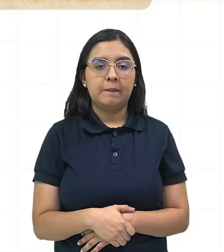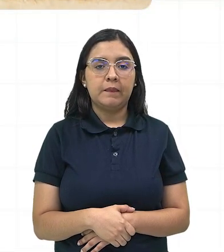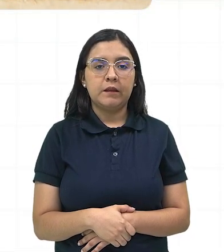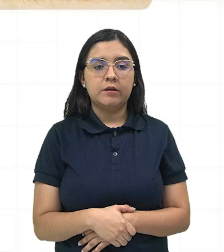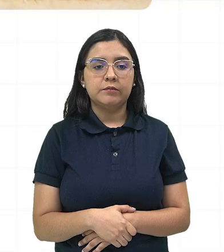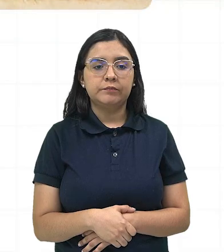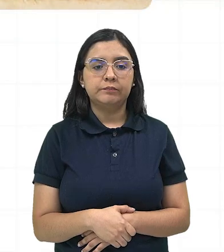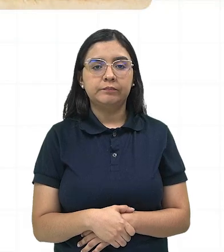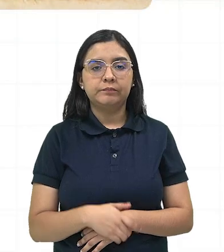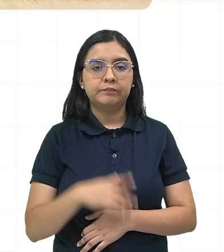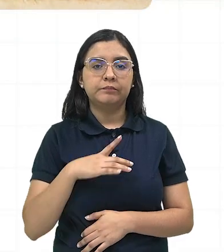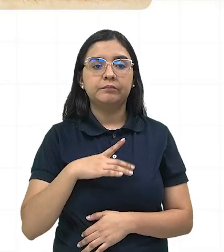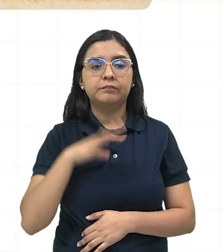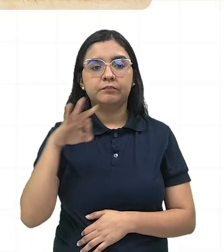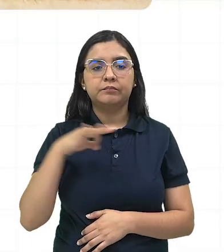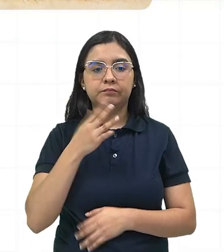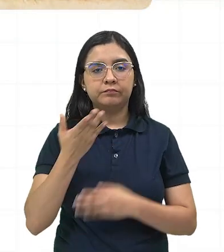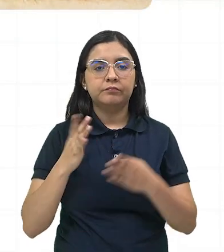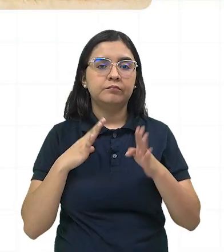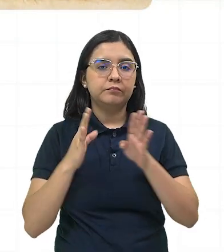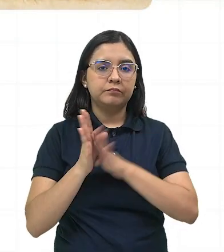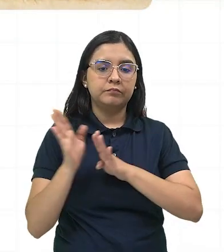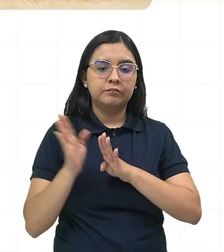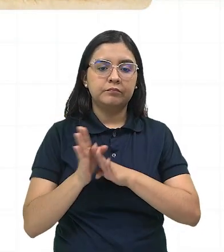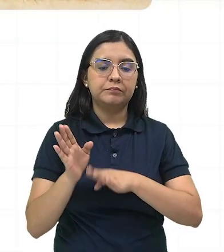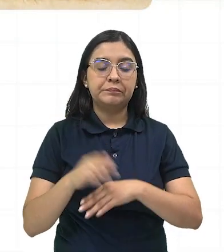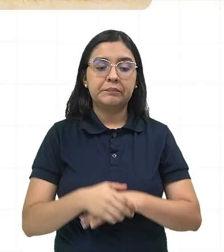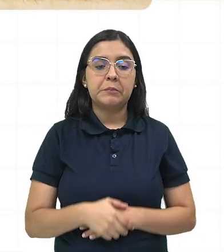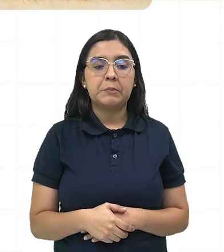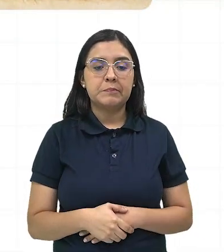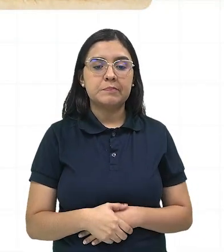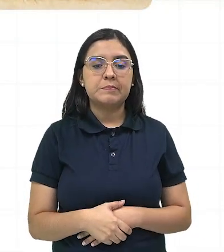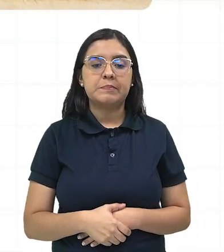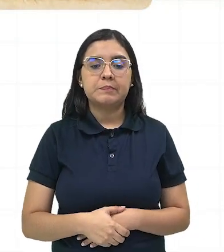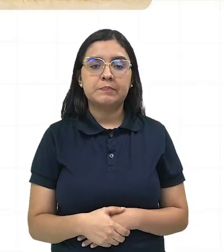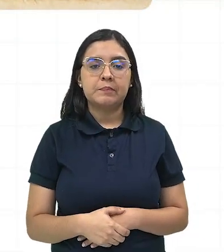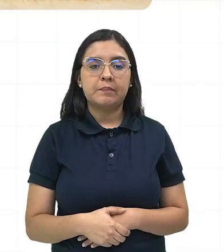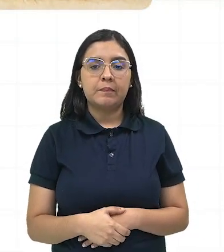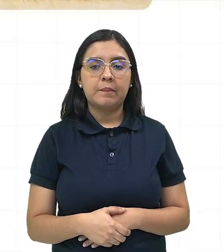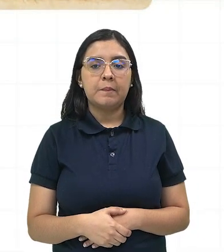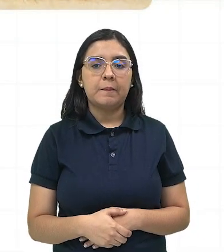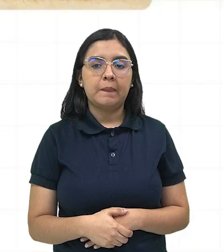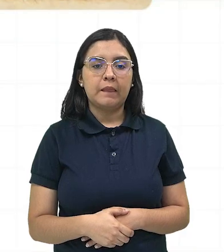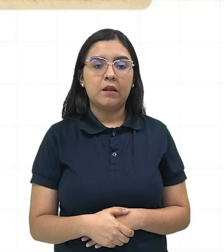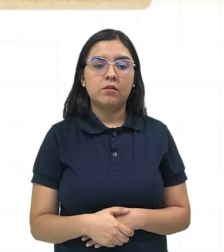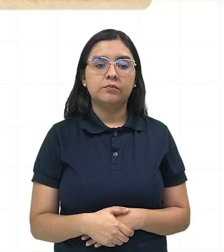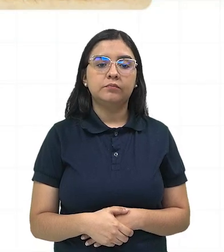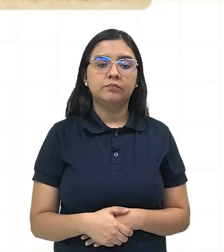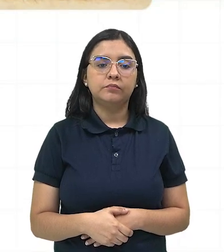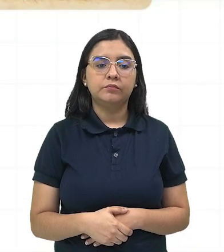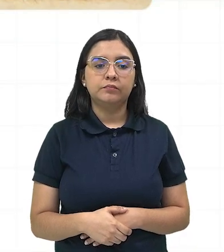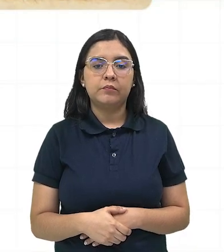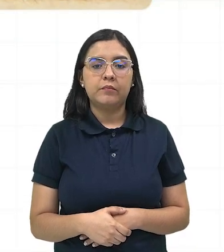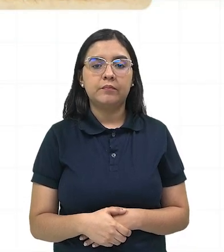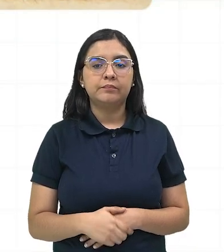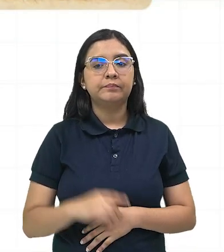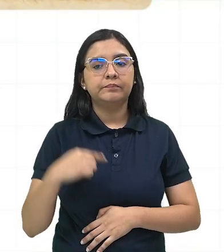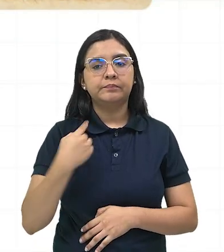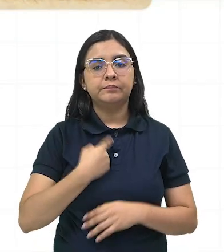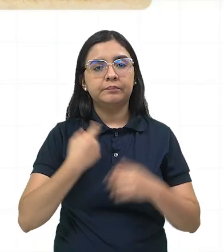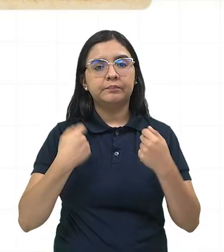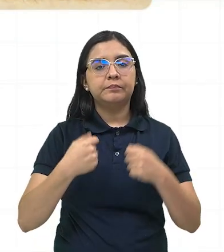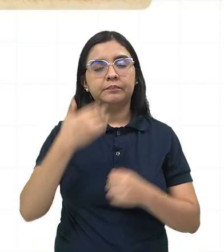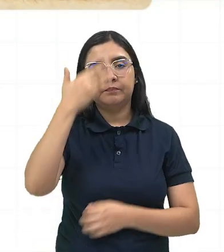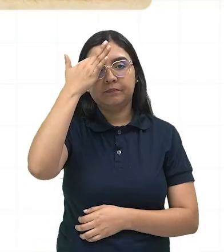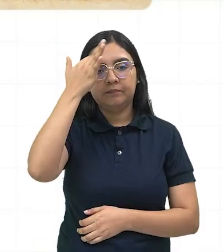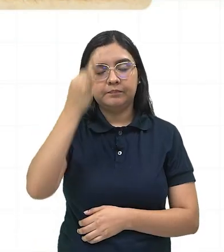É o que dá ânimo, né? Dinamiza, vou colocar aqui. E aqui nós temos que entender